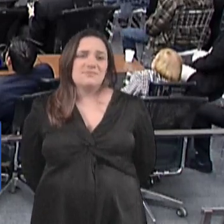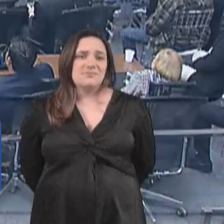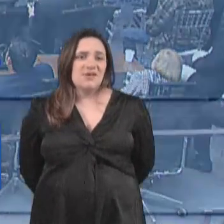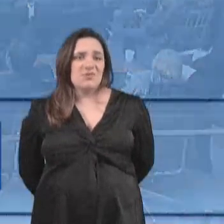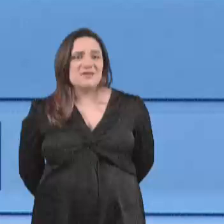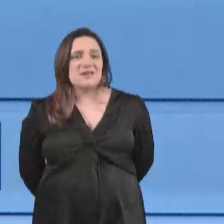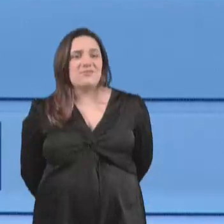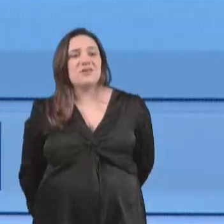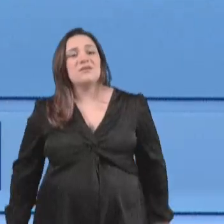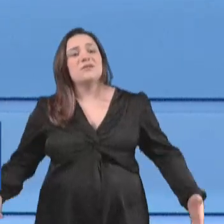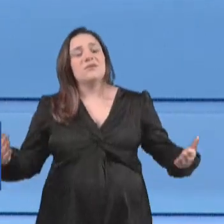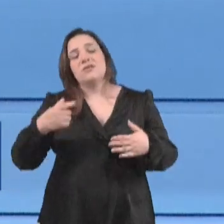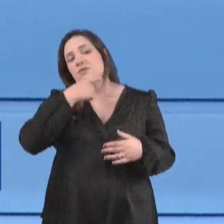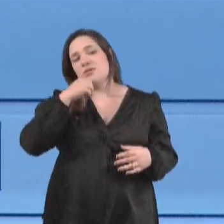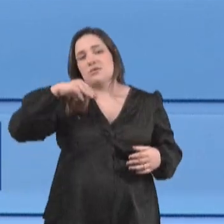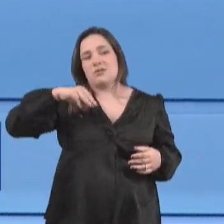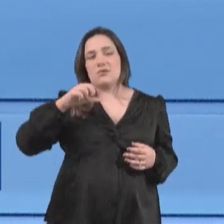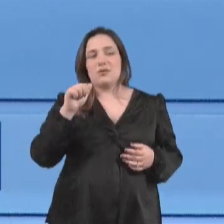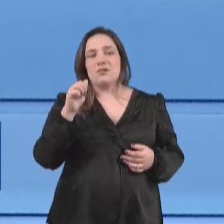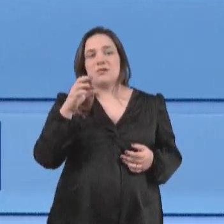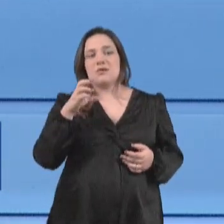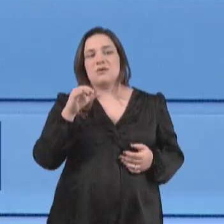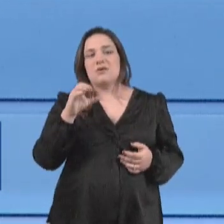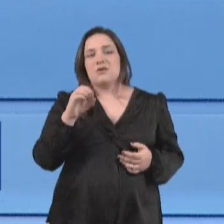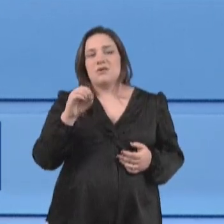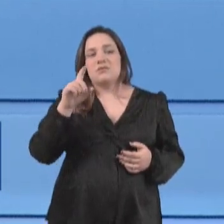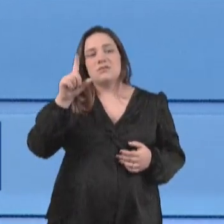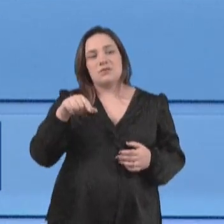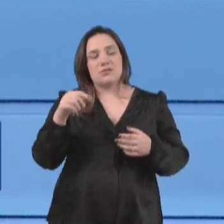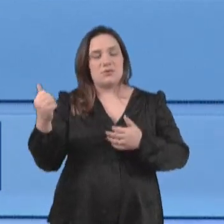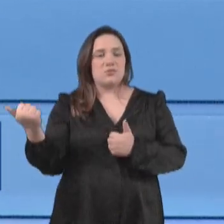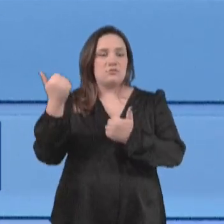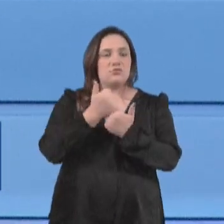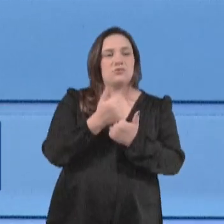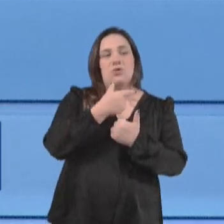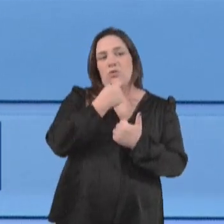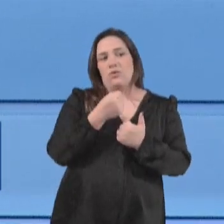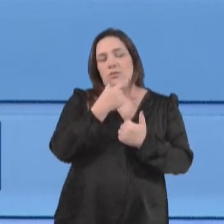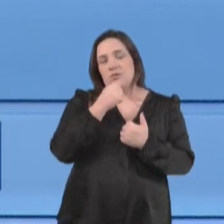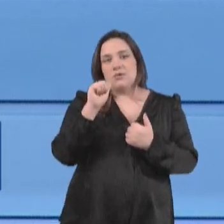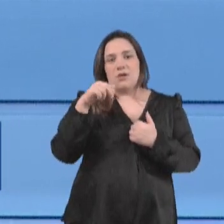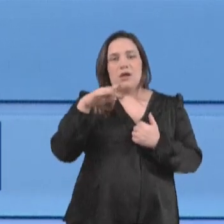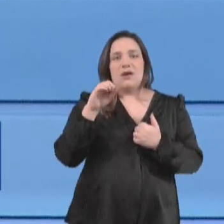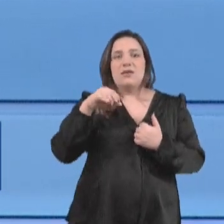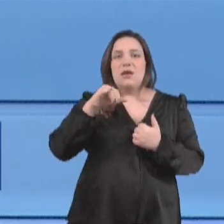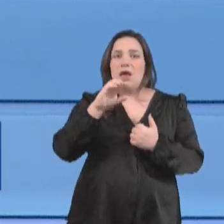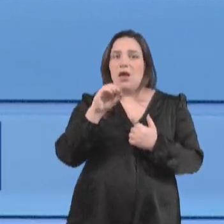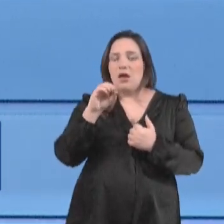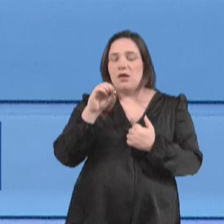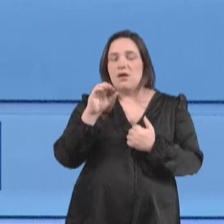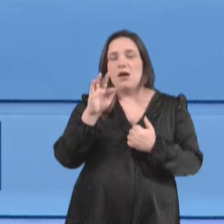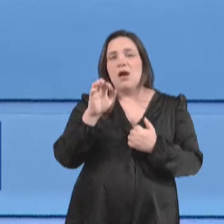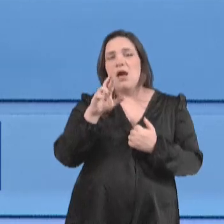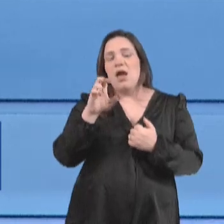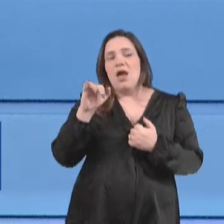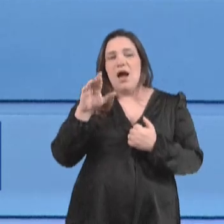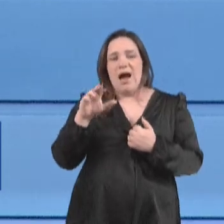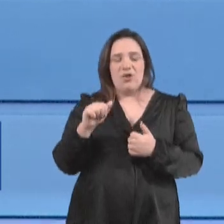Coronel Márcio Caetano Amaral Paes recebe em nome do Coronel Antônio Ferreira Sobrinho.